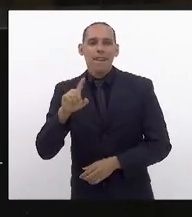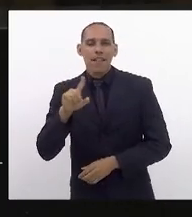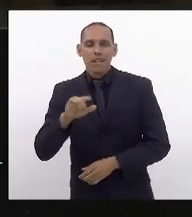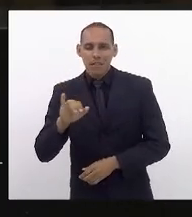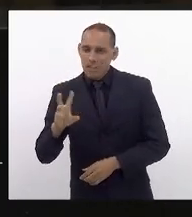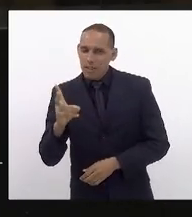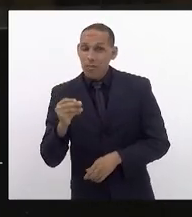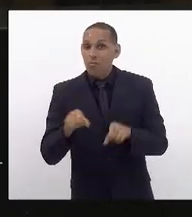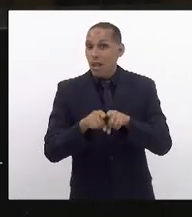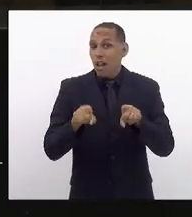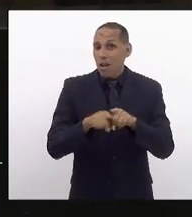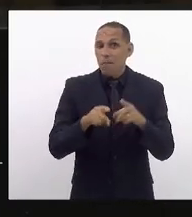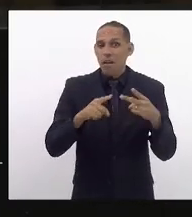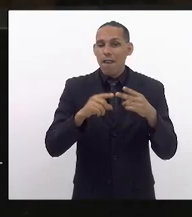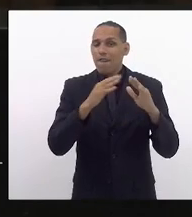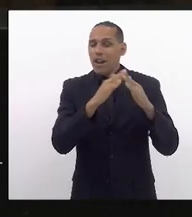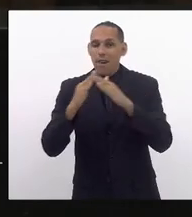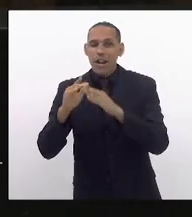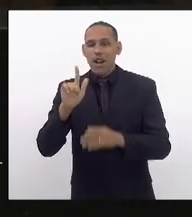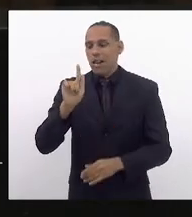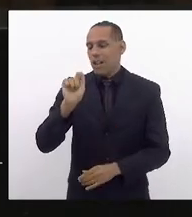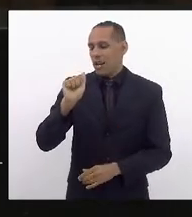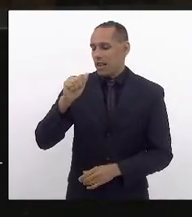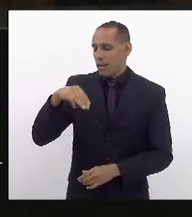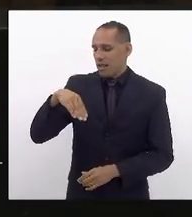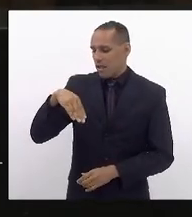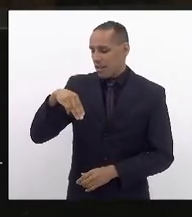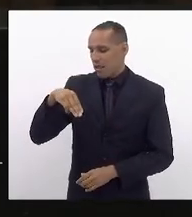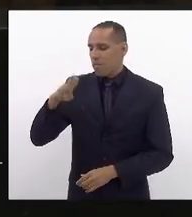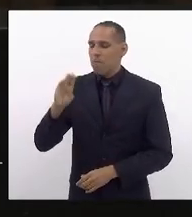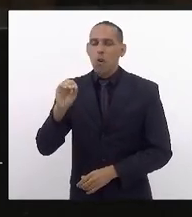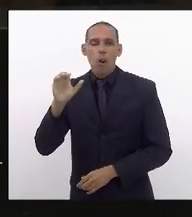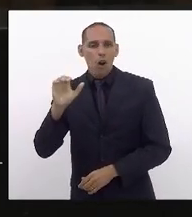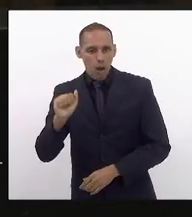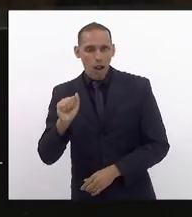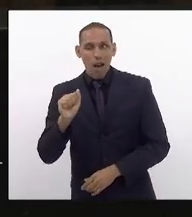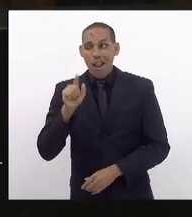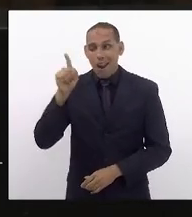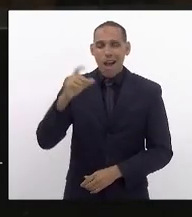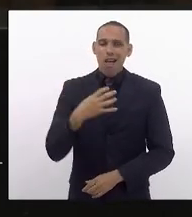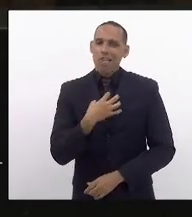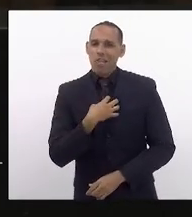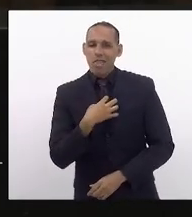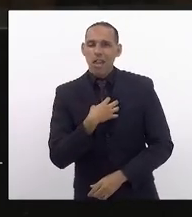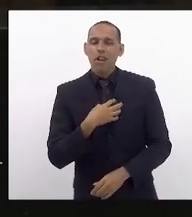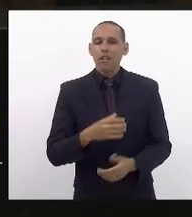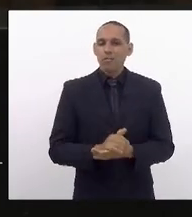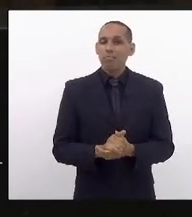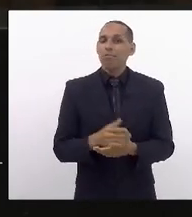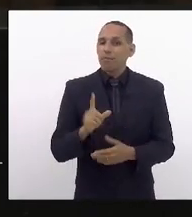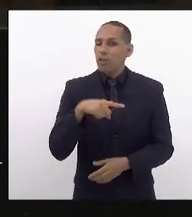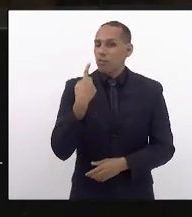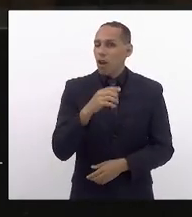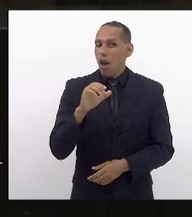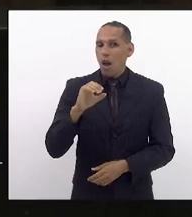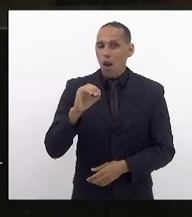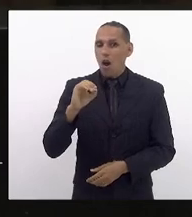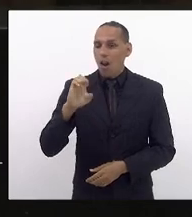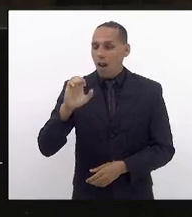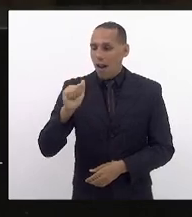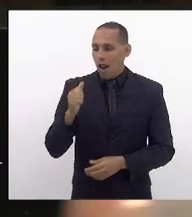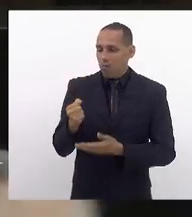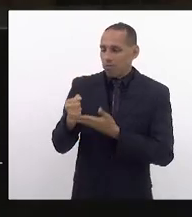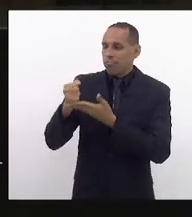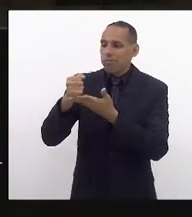assassinados na Gamboa, favela de Salvador, levamos à OEA para que pudesse, inclusive, tecer comentários